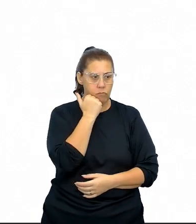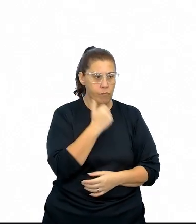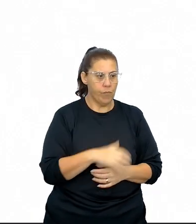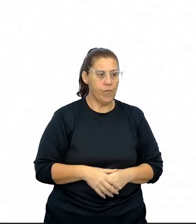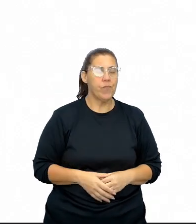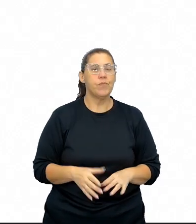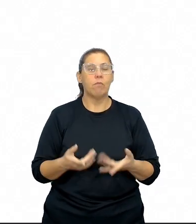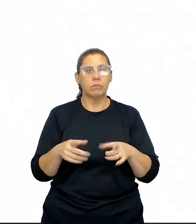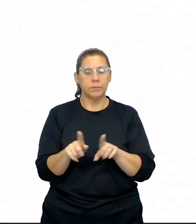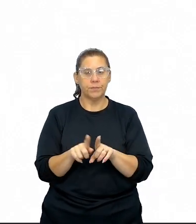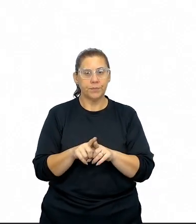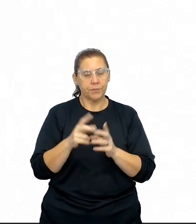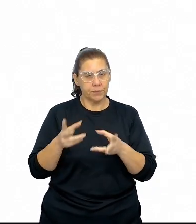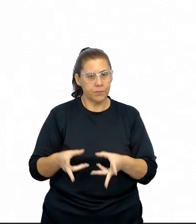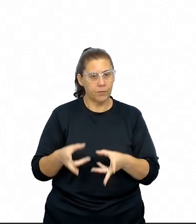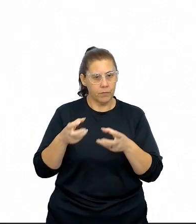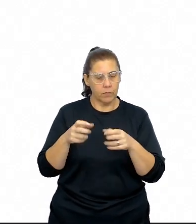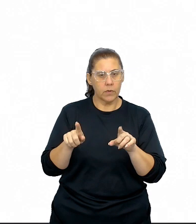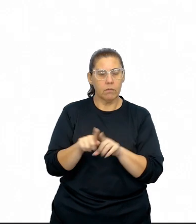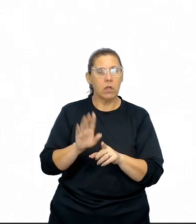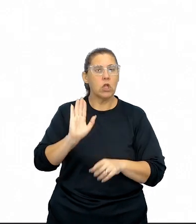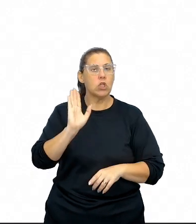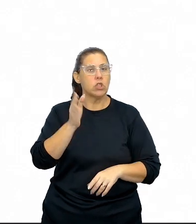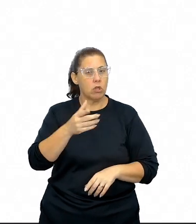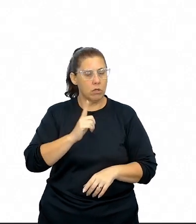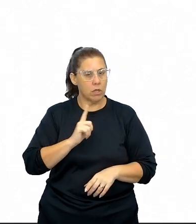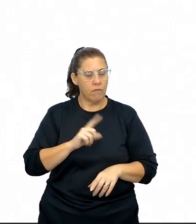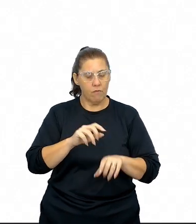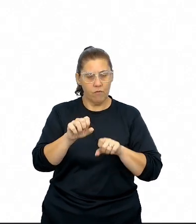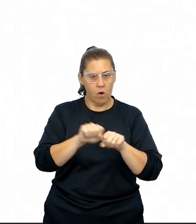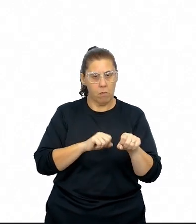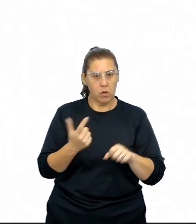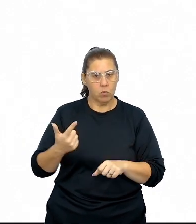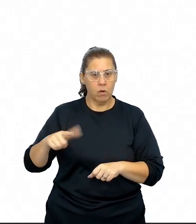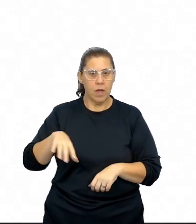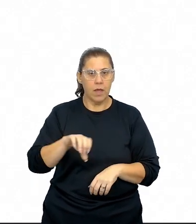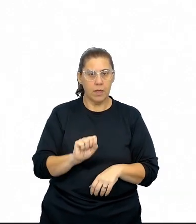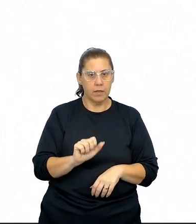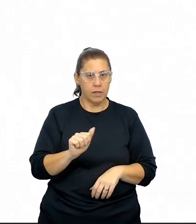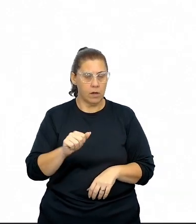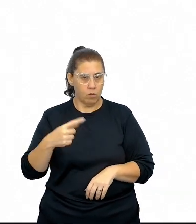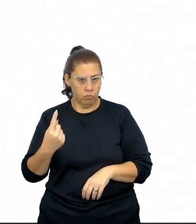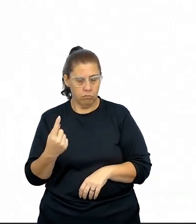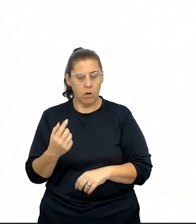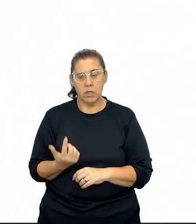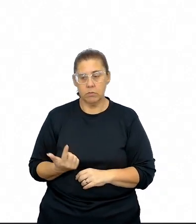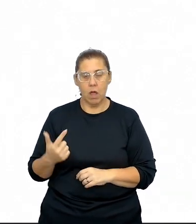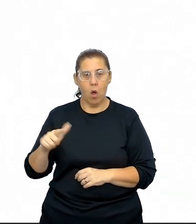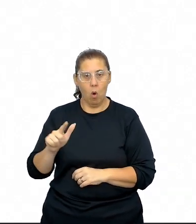como também pode ser observado, nós já tivemos as formações sobre a SA1 e nas